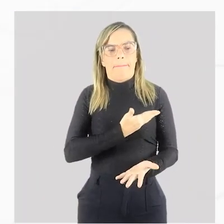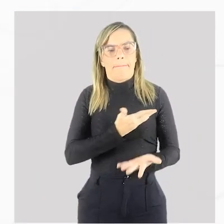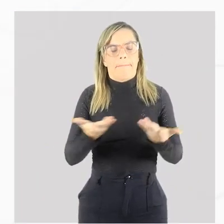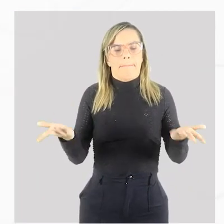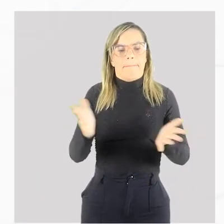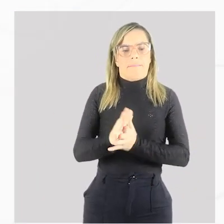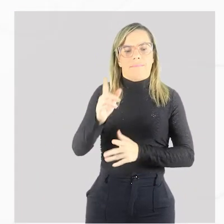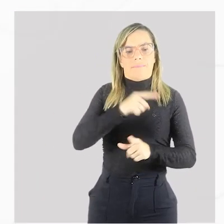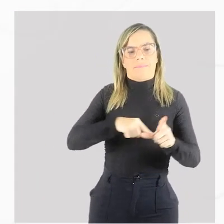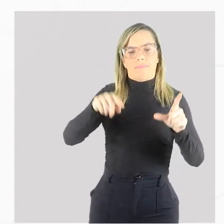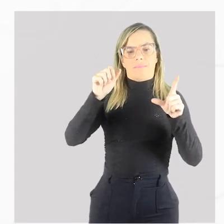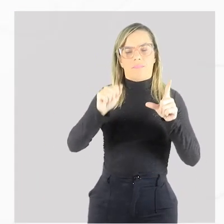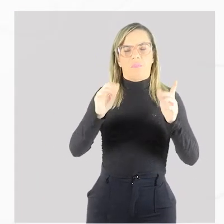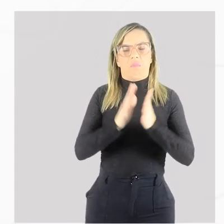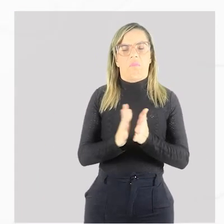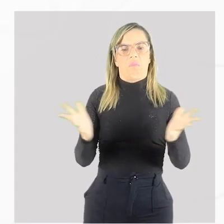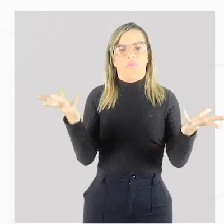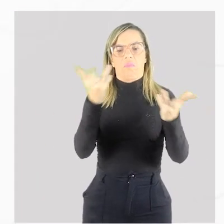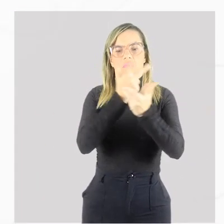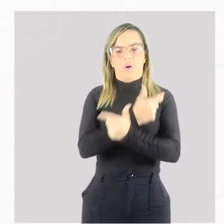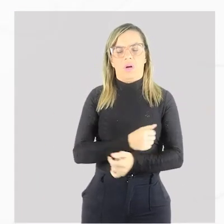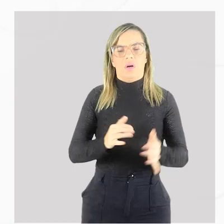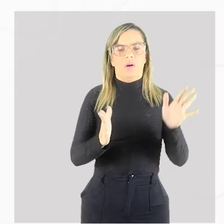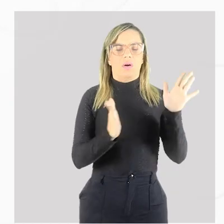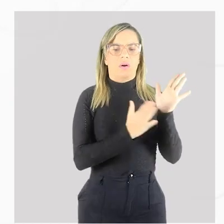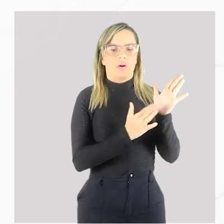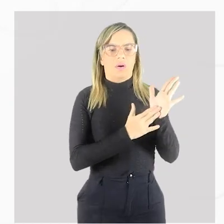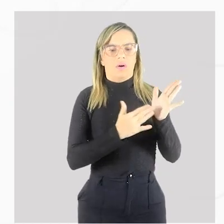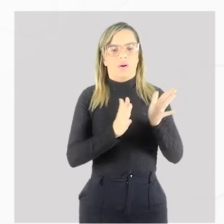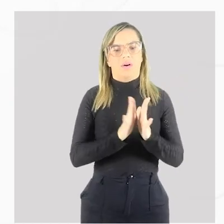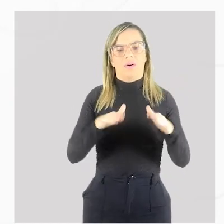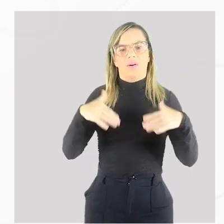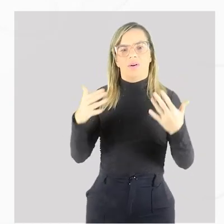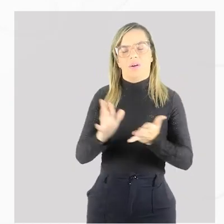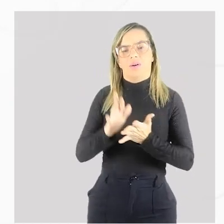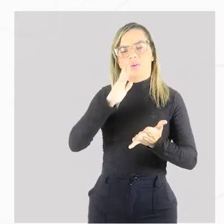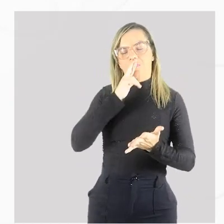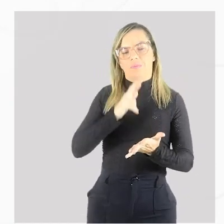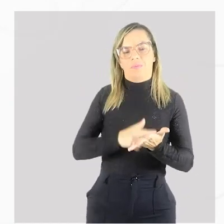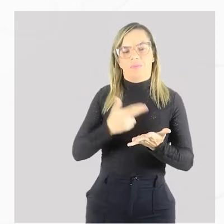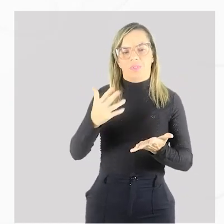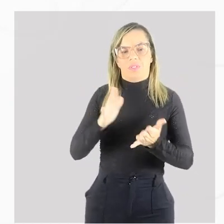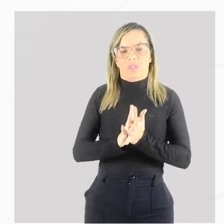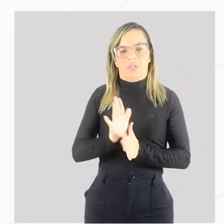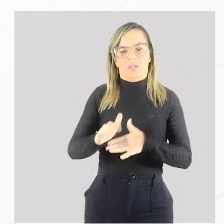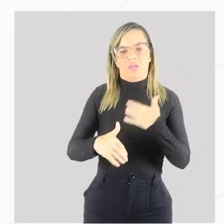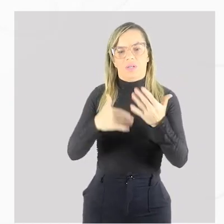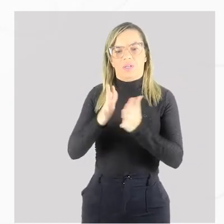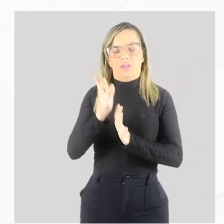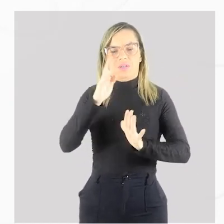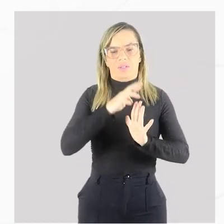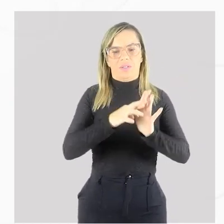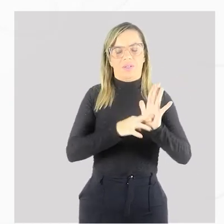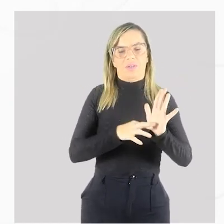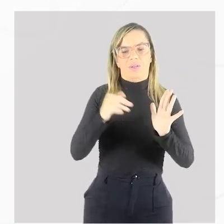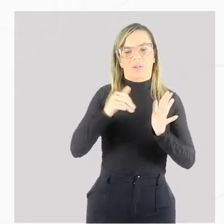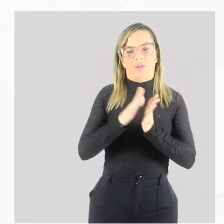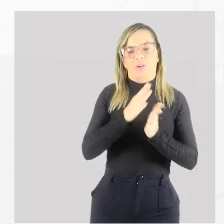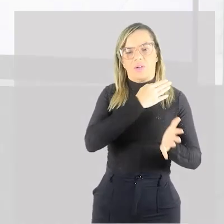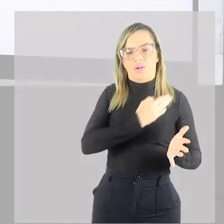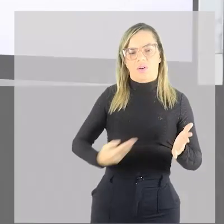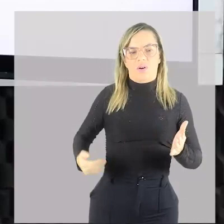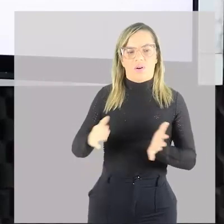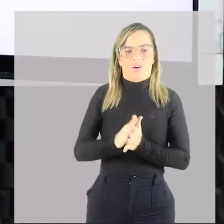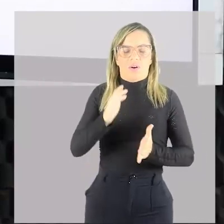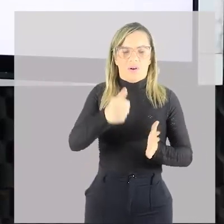aqui nos trará uma bela proposição para a resposta, construída por aquelas regras que o Estado